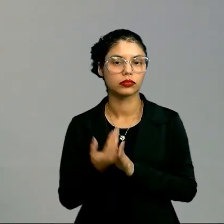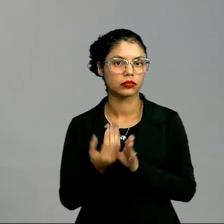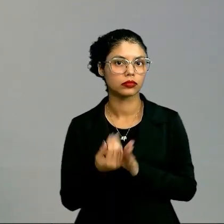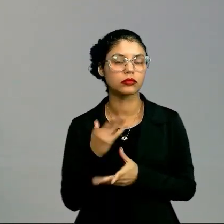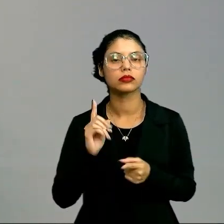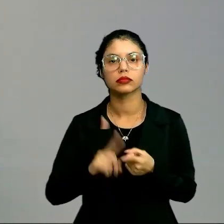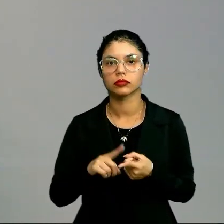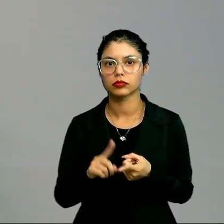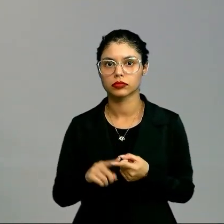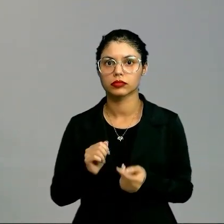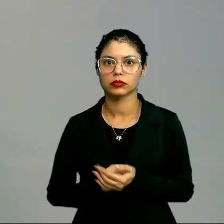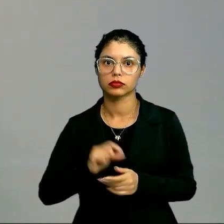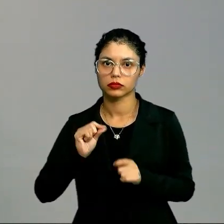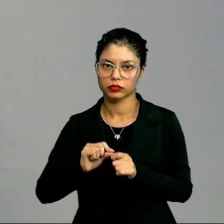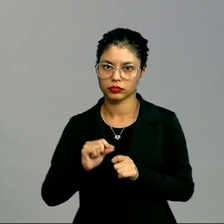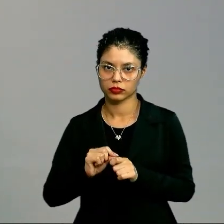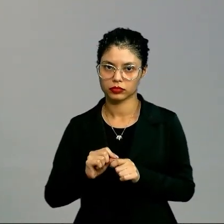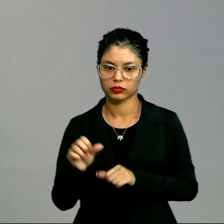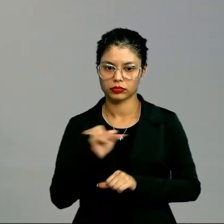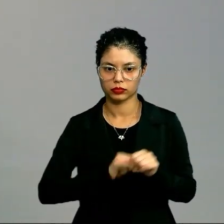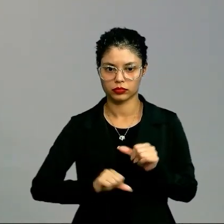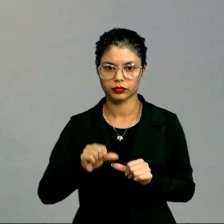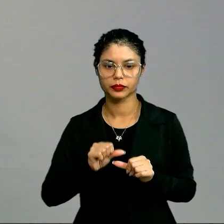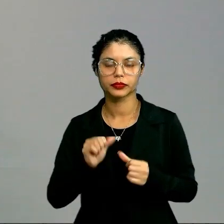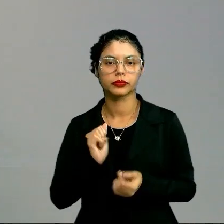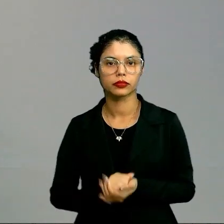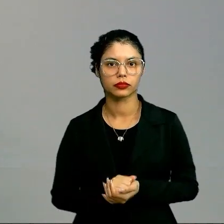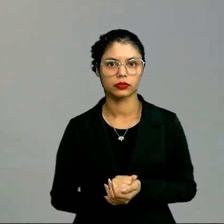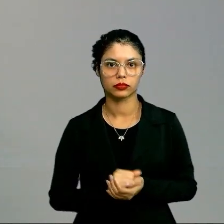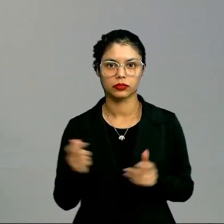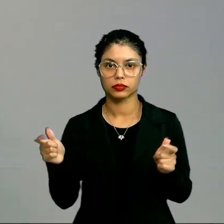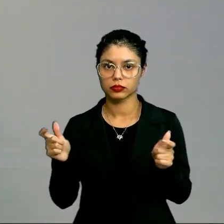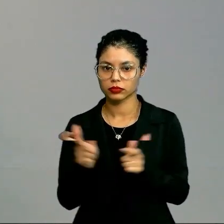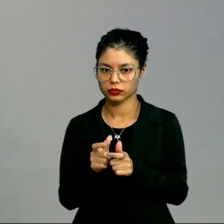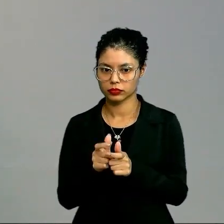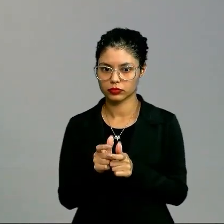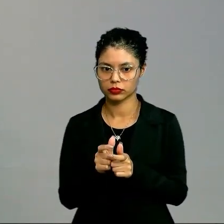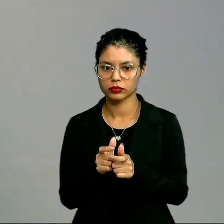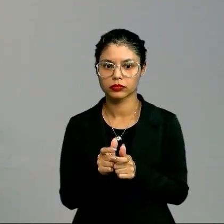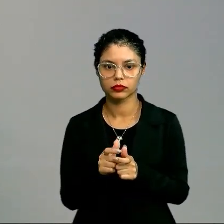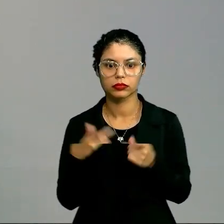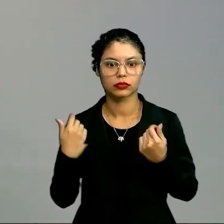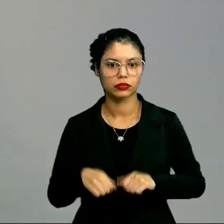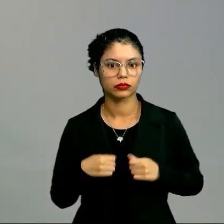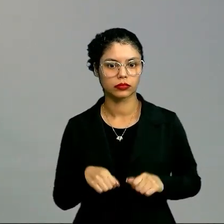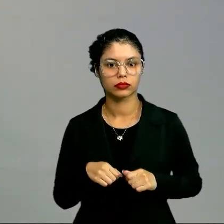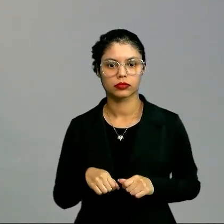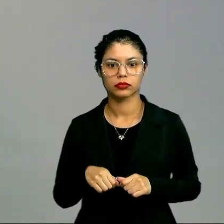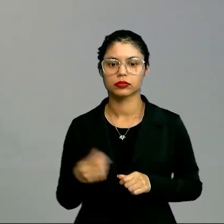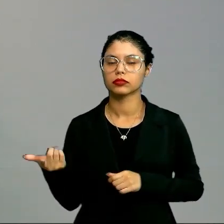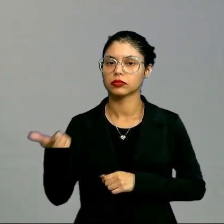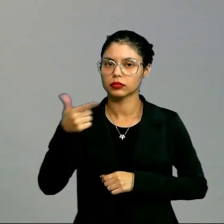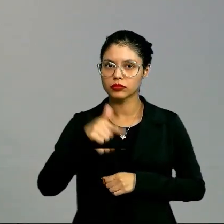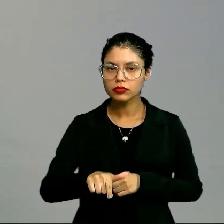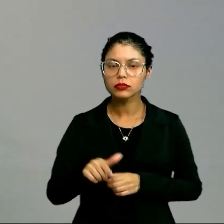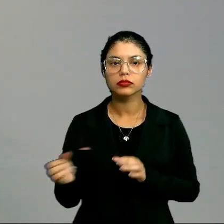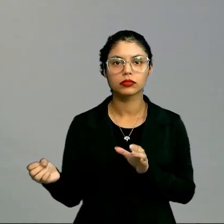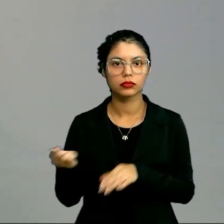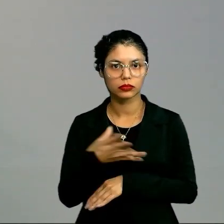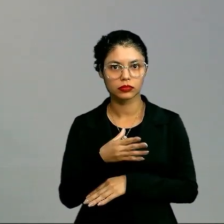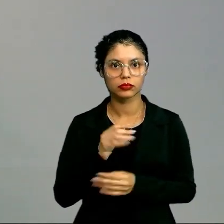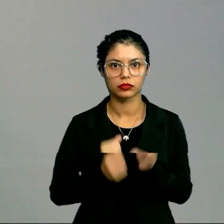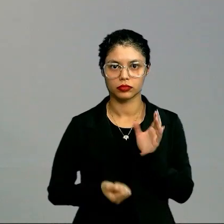porque produto forma reagente. Se eu diminuo a concentração do produto, eu preciso repor a concentração do